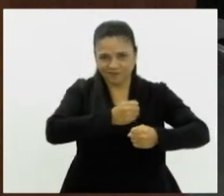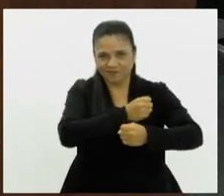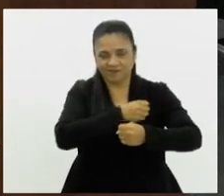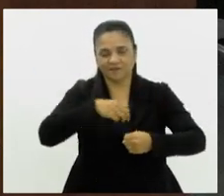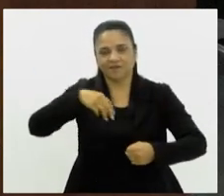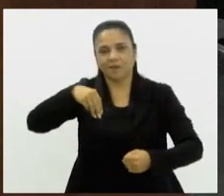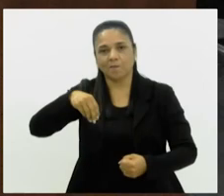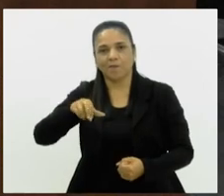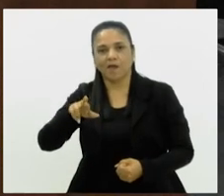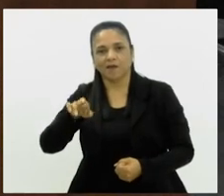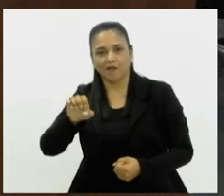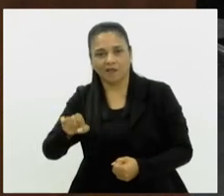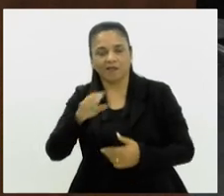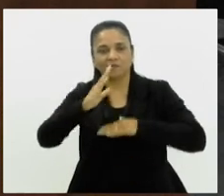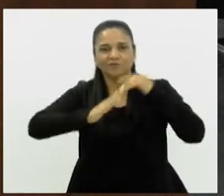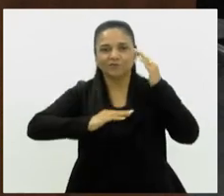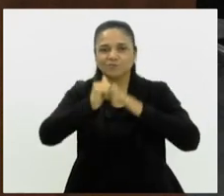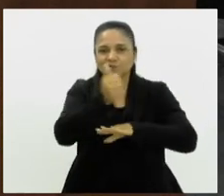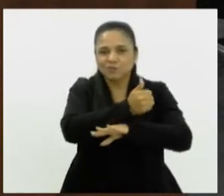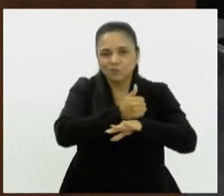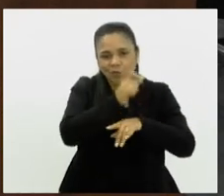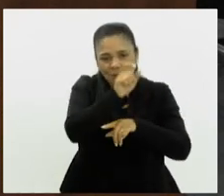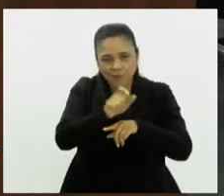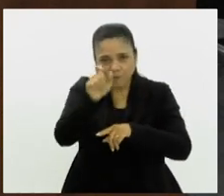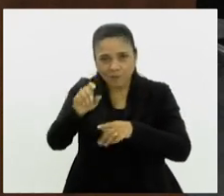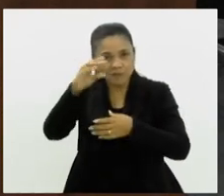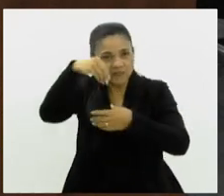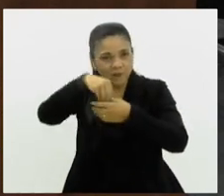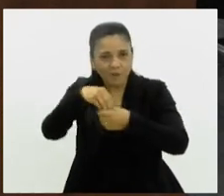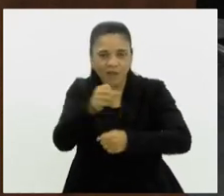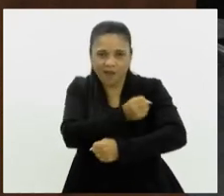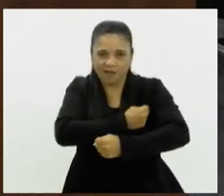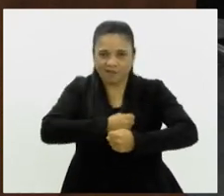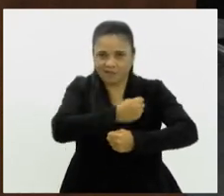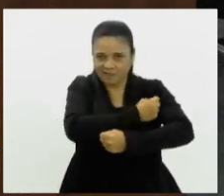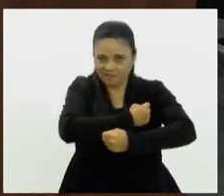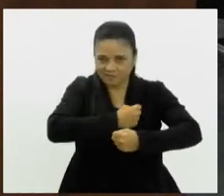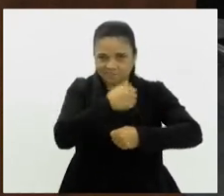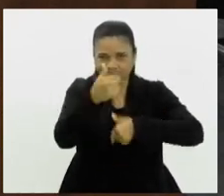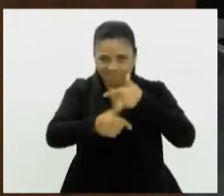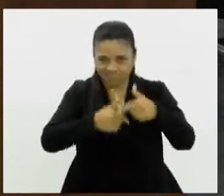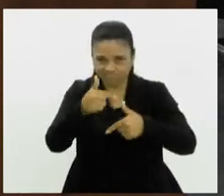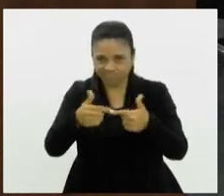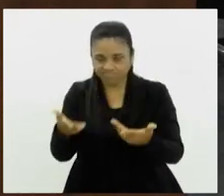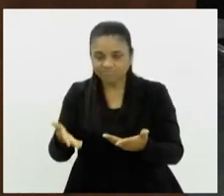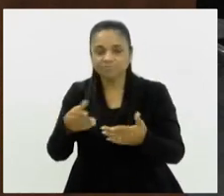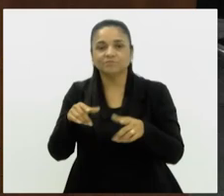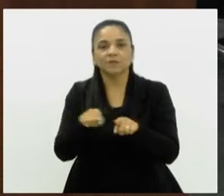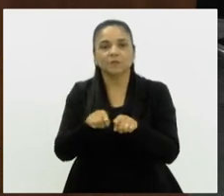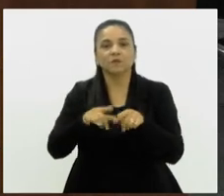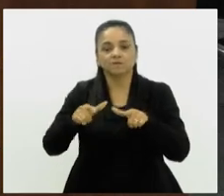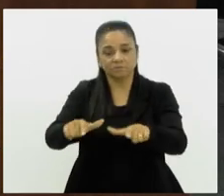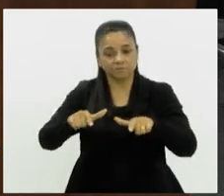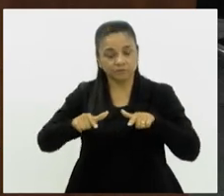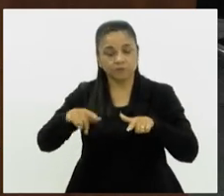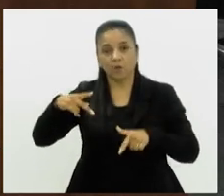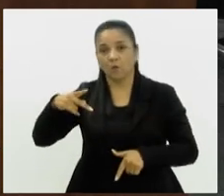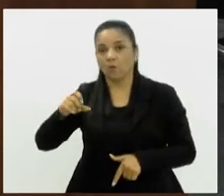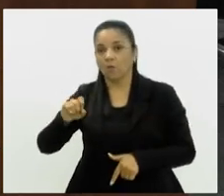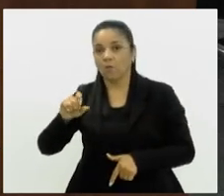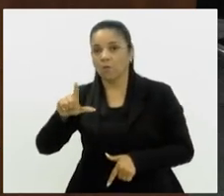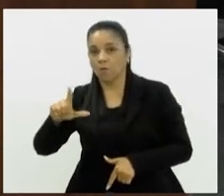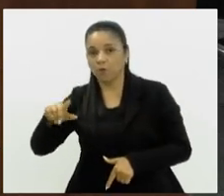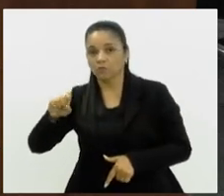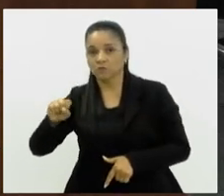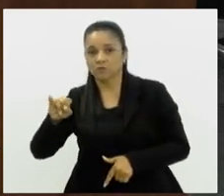que trabalham ali. E, senhora presidente, também a medalha, o diploma Paul Singer pós-mortem, a Ana Lúcia